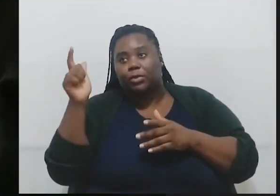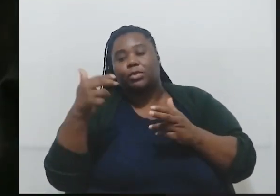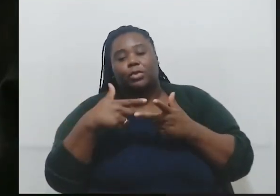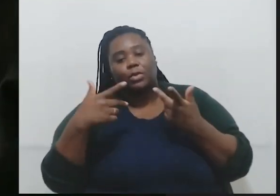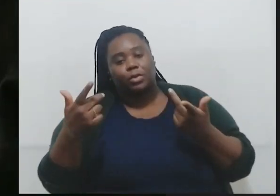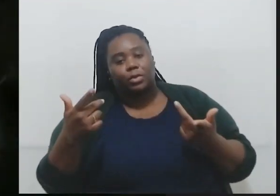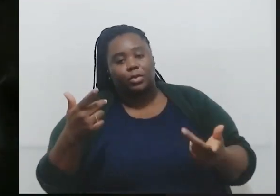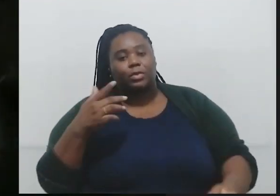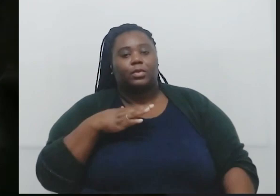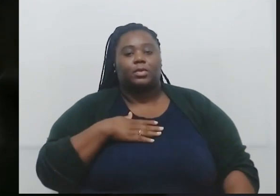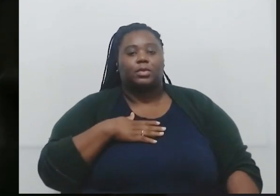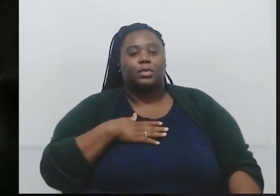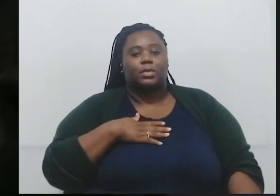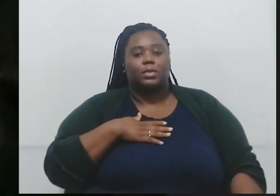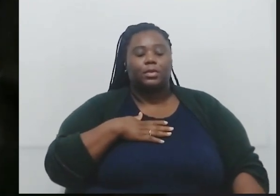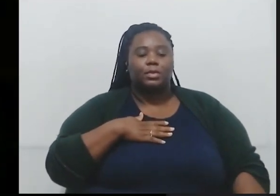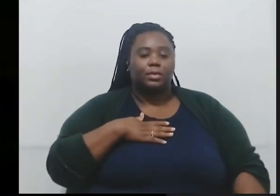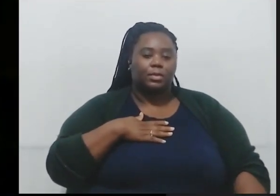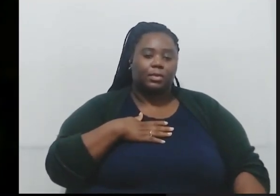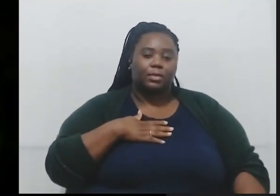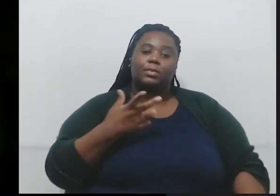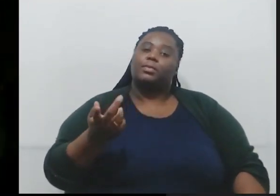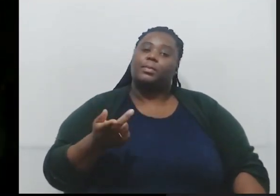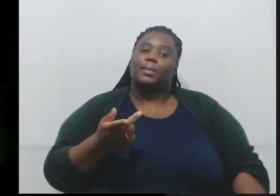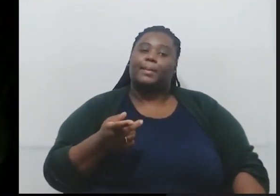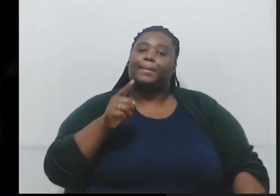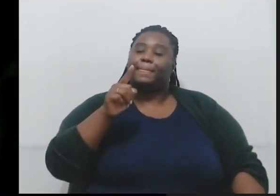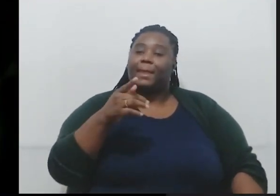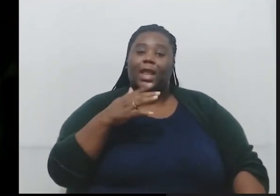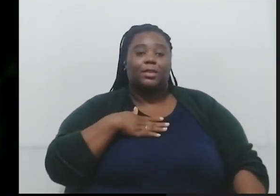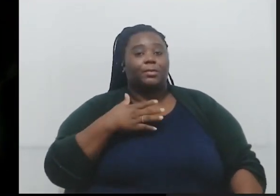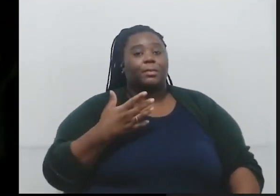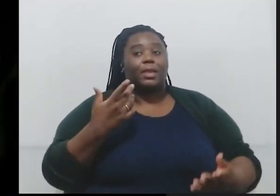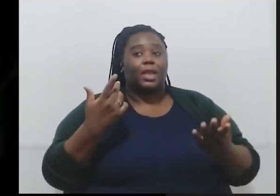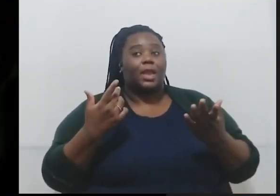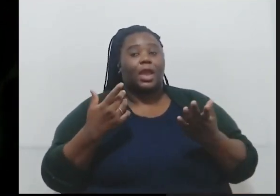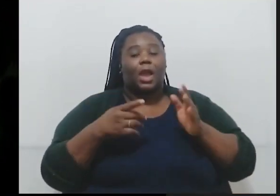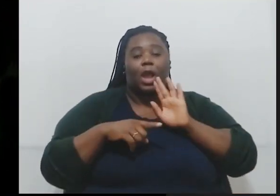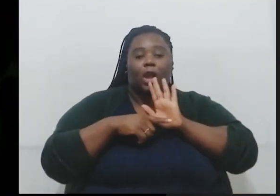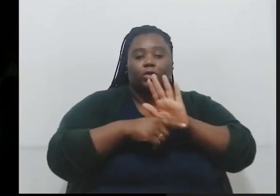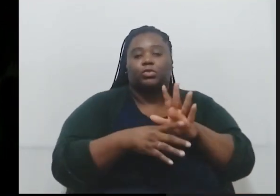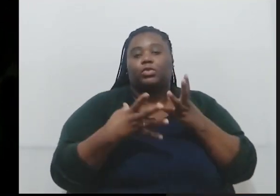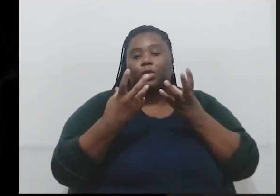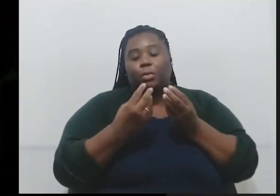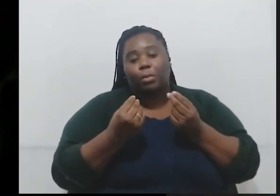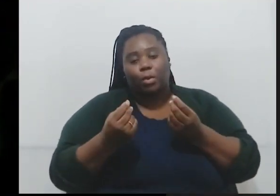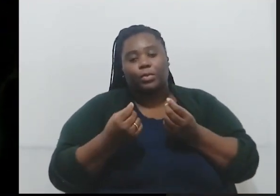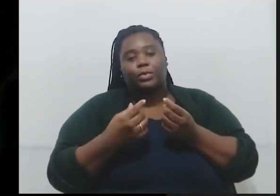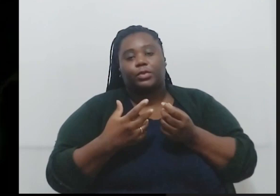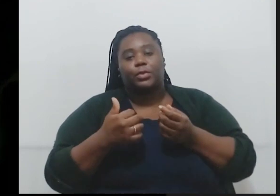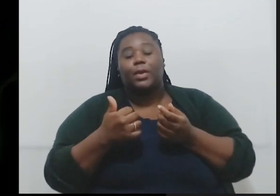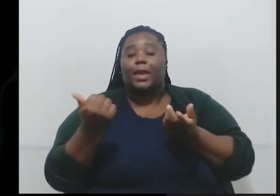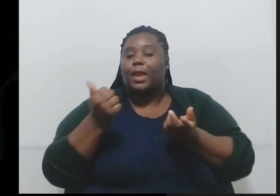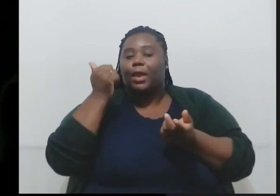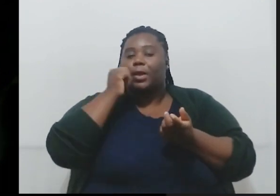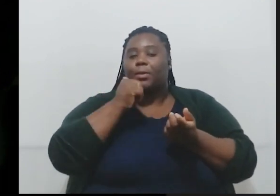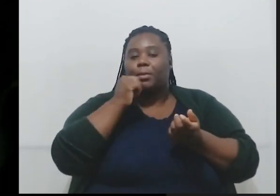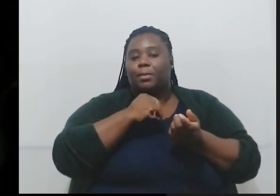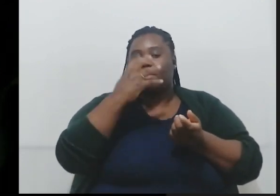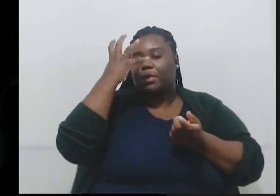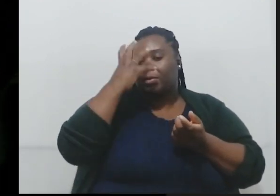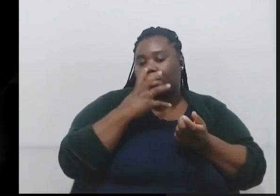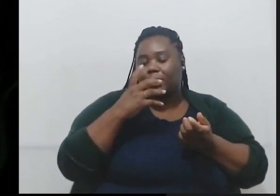uma pira muito forte com mulheres da literatura, né? Eu acho que elas me atravessam. Também são mulheres bem sérias, assim, mas tem algum carne